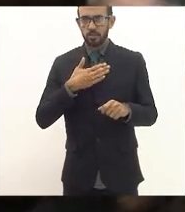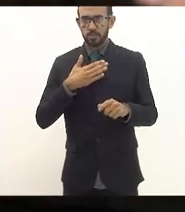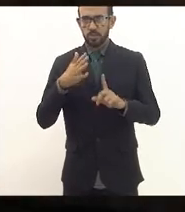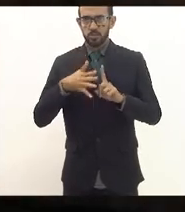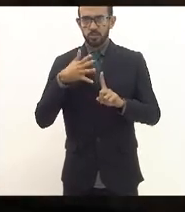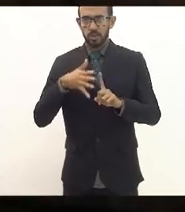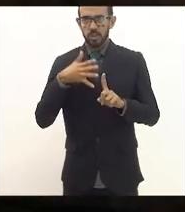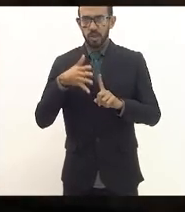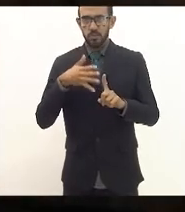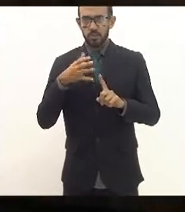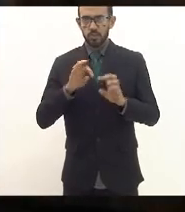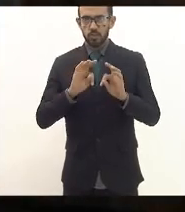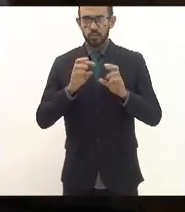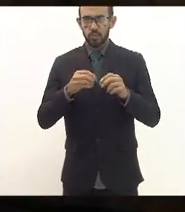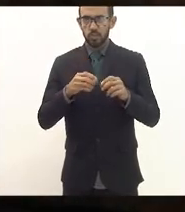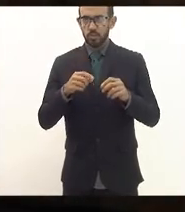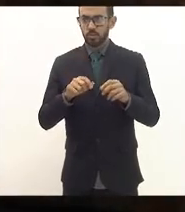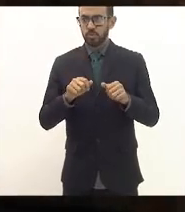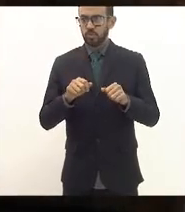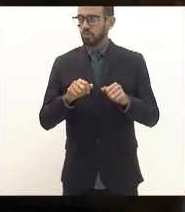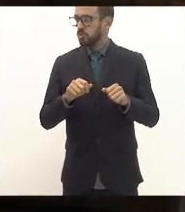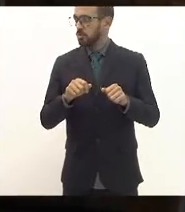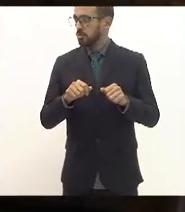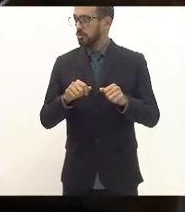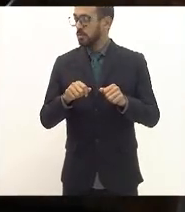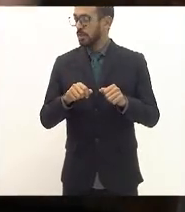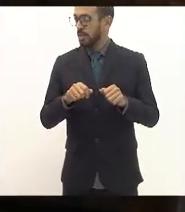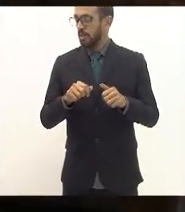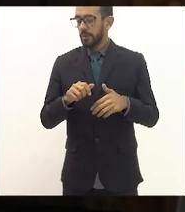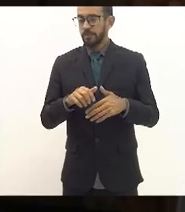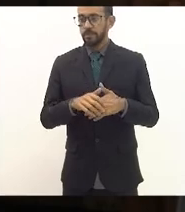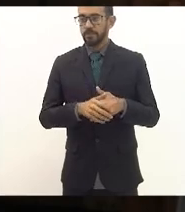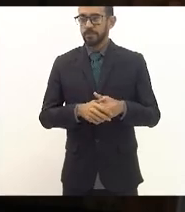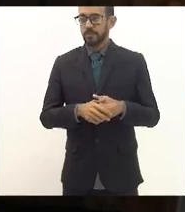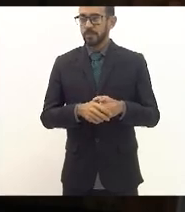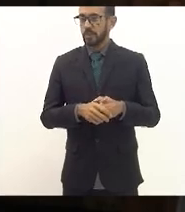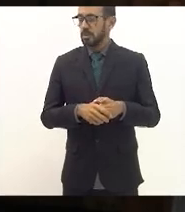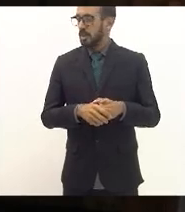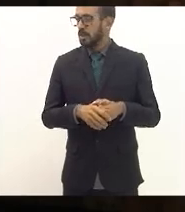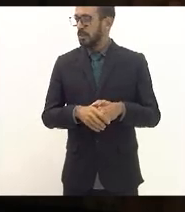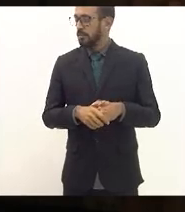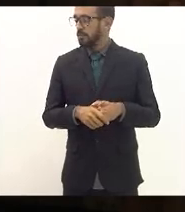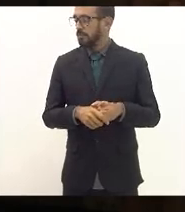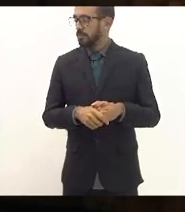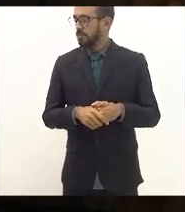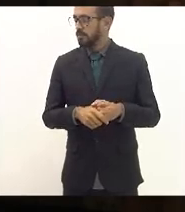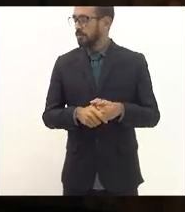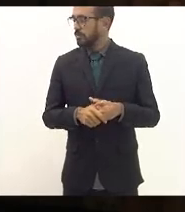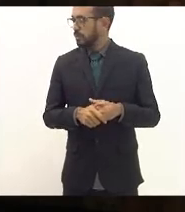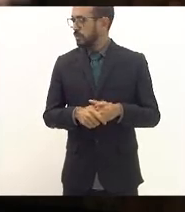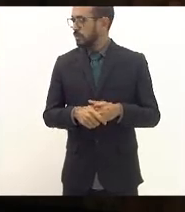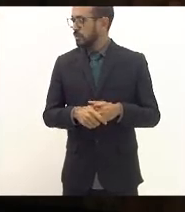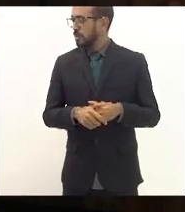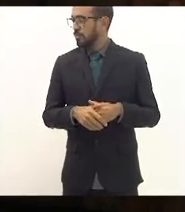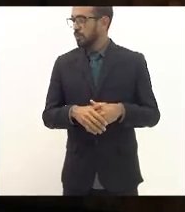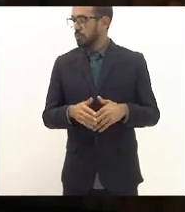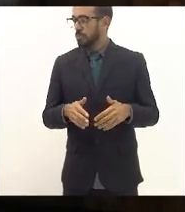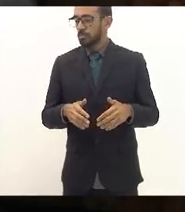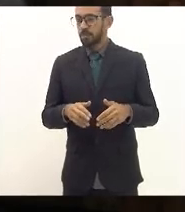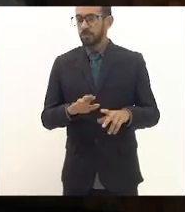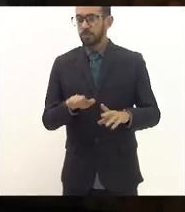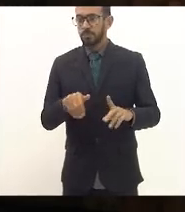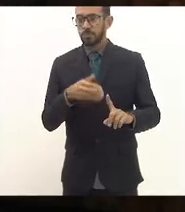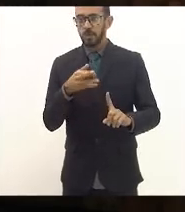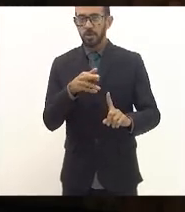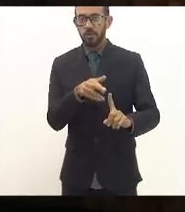palavras de todos aqueles que me antecederam, salvo, obviamente, nas referências elogiosas